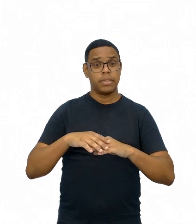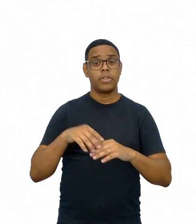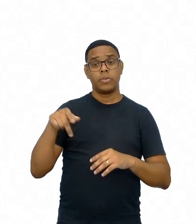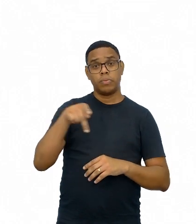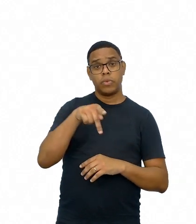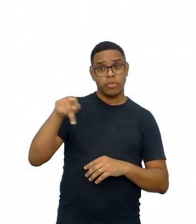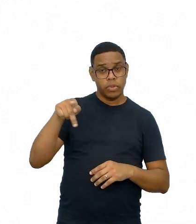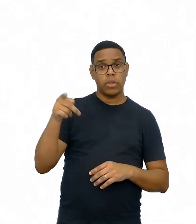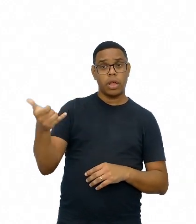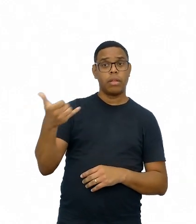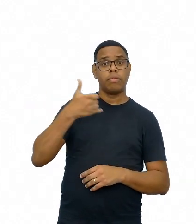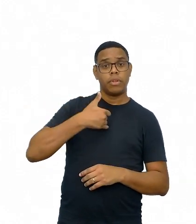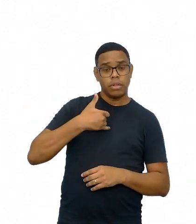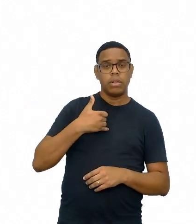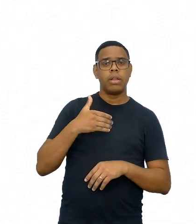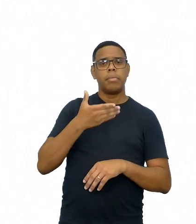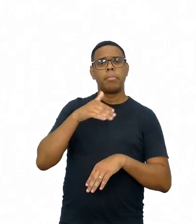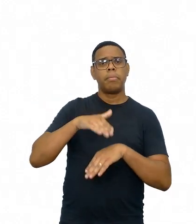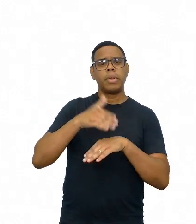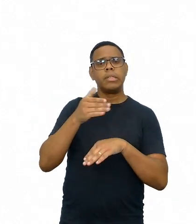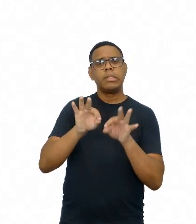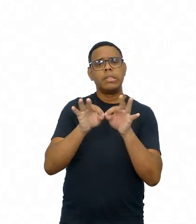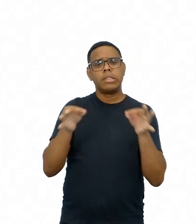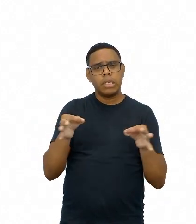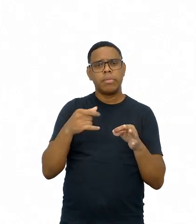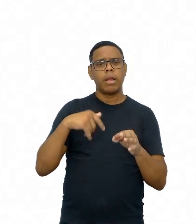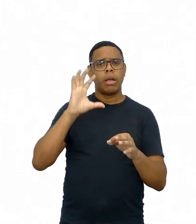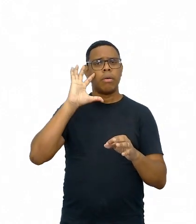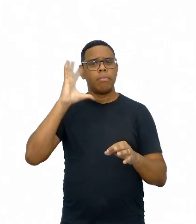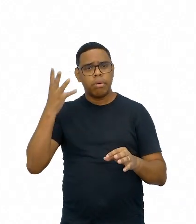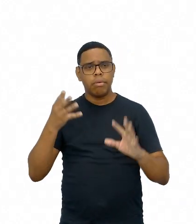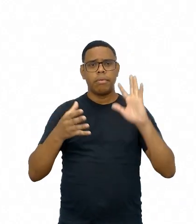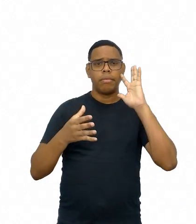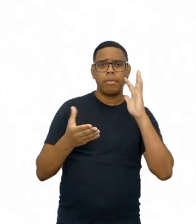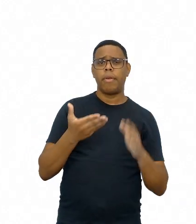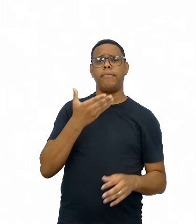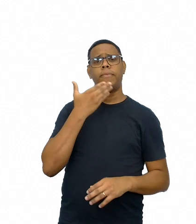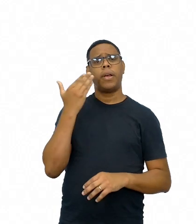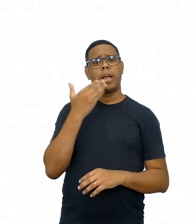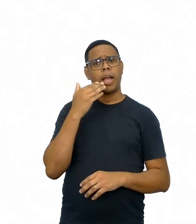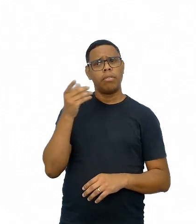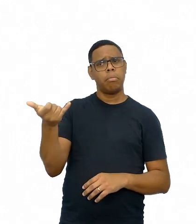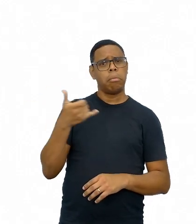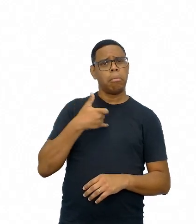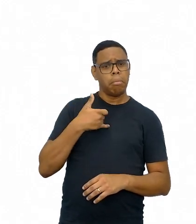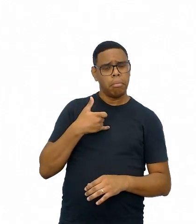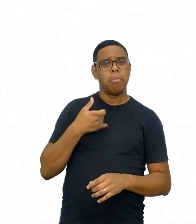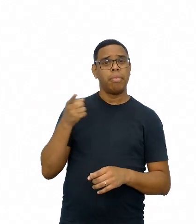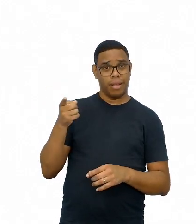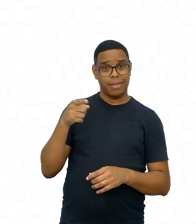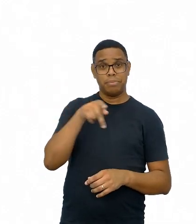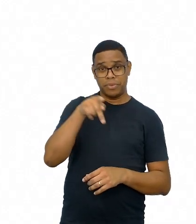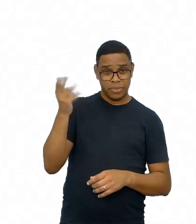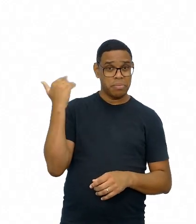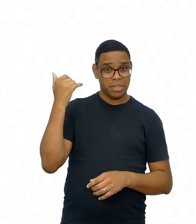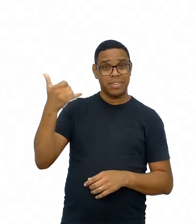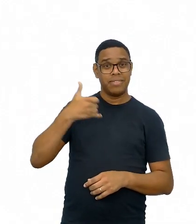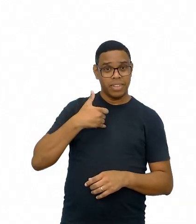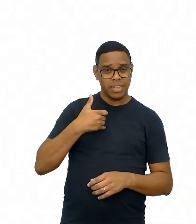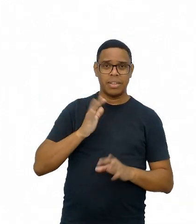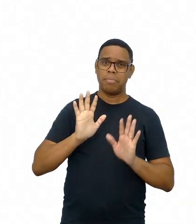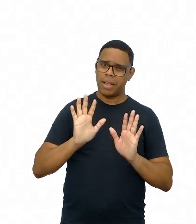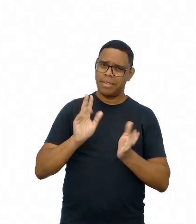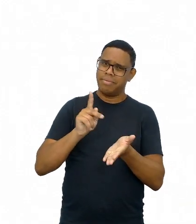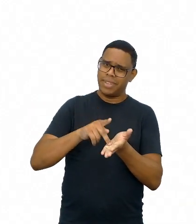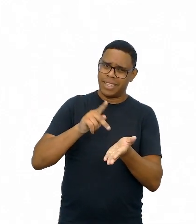professores nos diziam que era mais simples encontrar solução para essas situações, né? Eles falavam isso, mas, sinceramente,